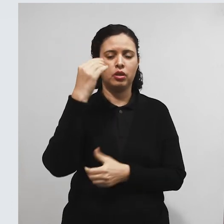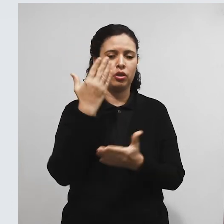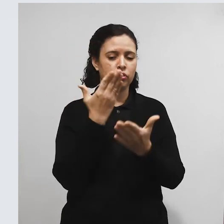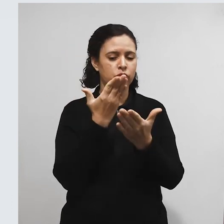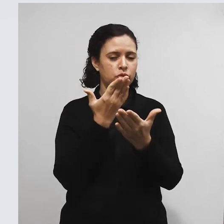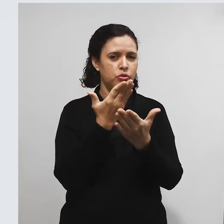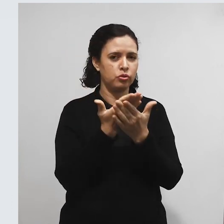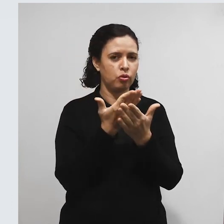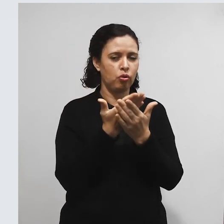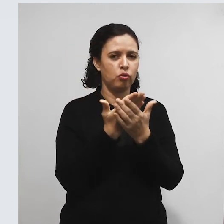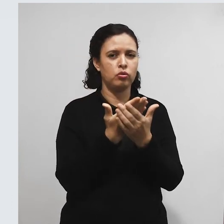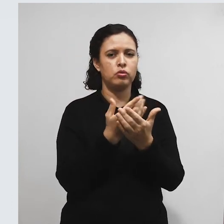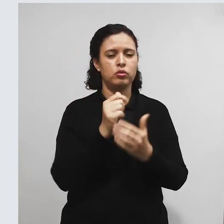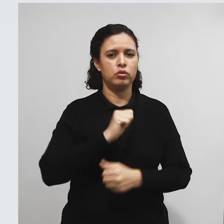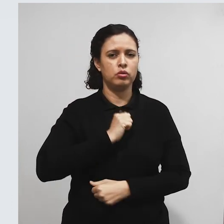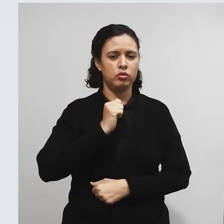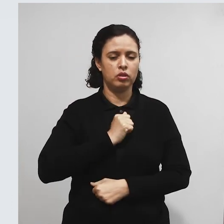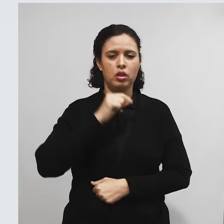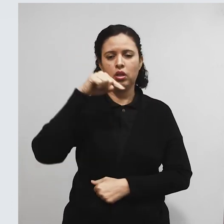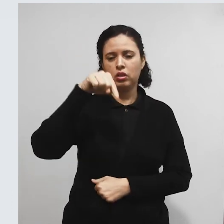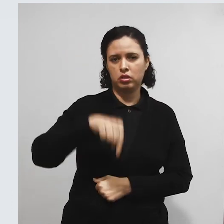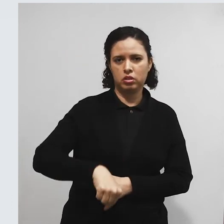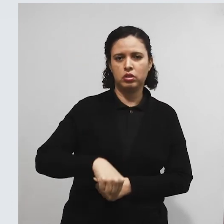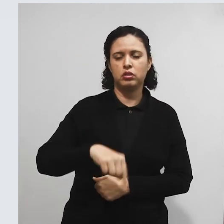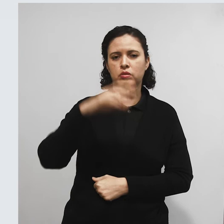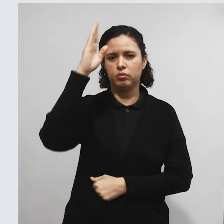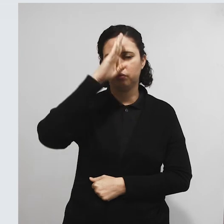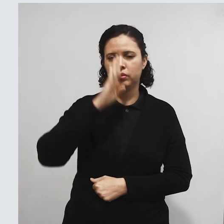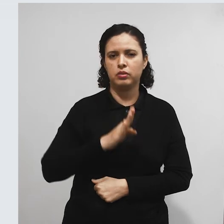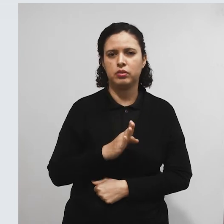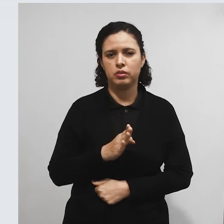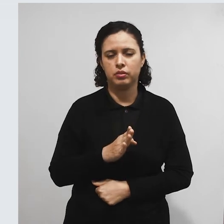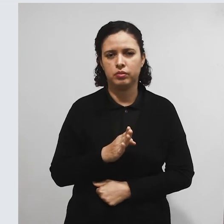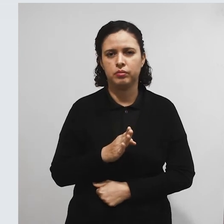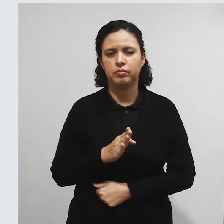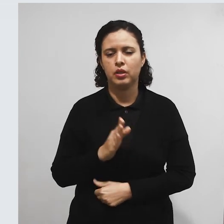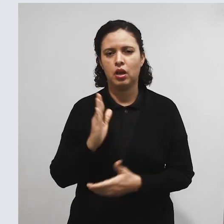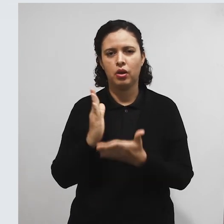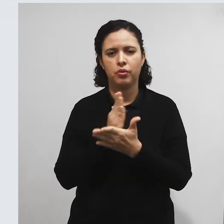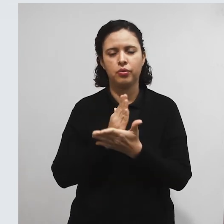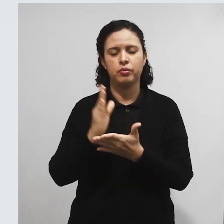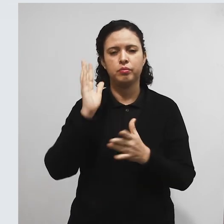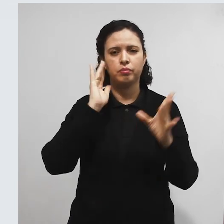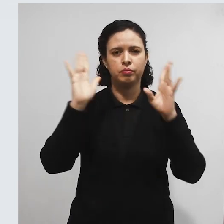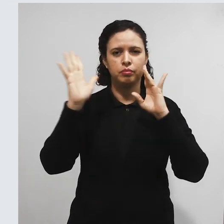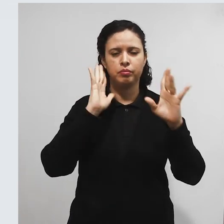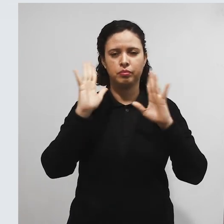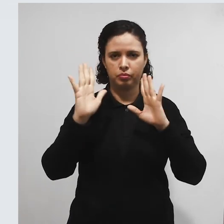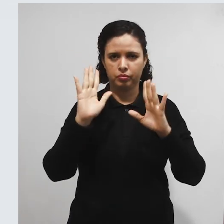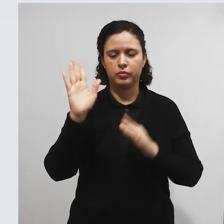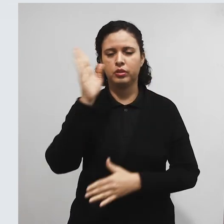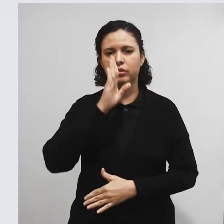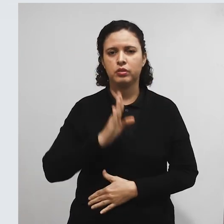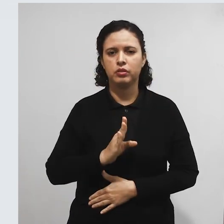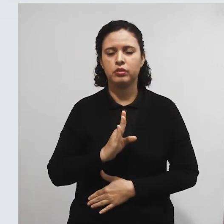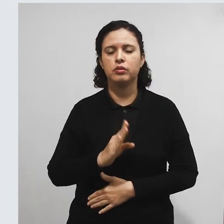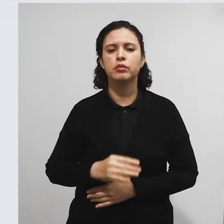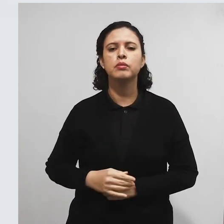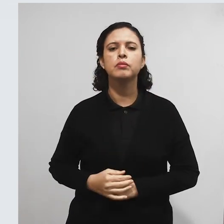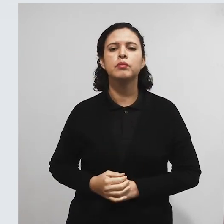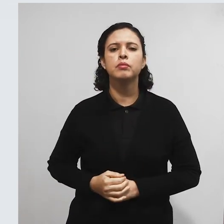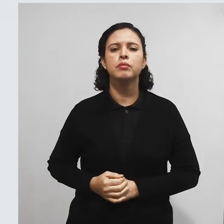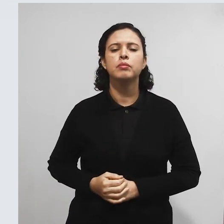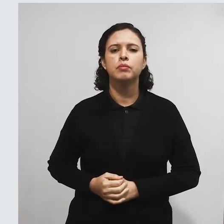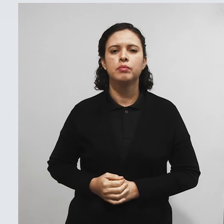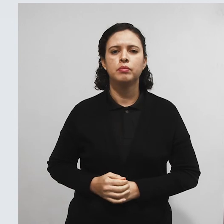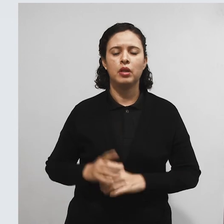de antropologia do mundo, essa antropologia feita no Brasil por alguns pensadores brasileiros. A partir